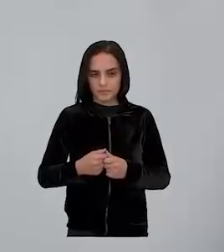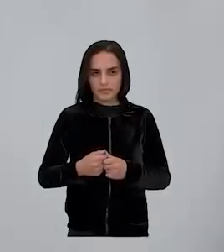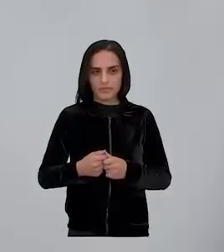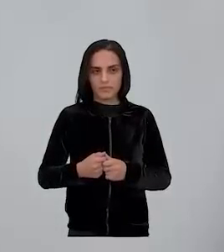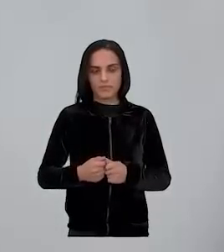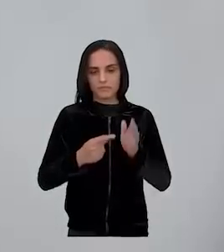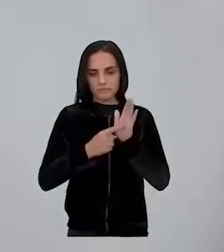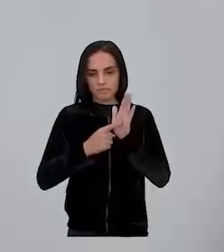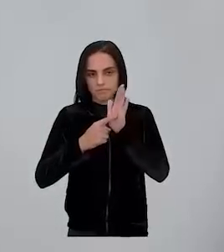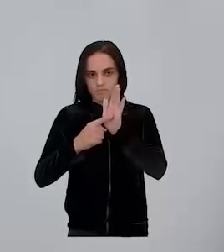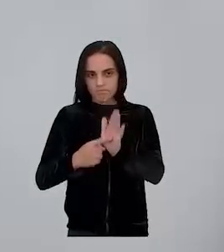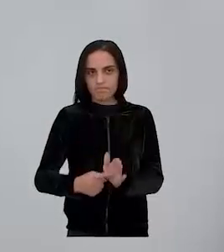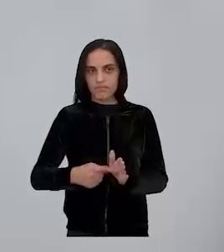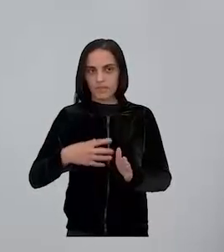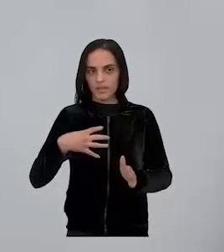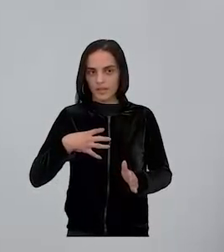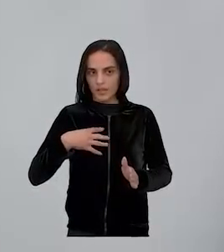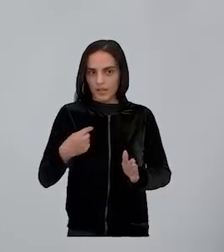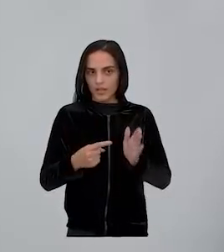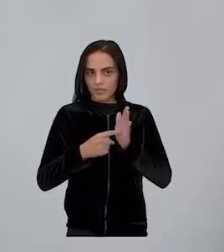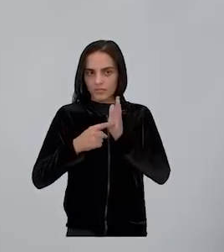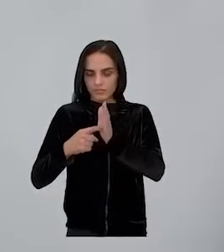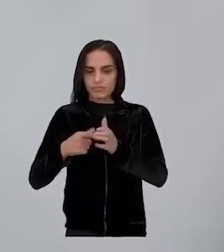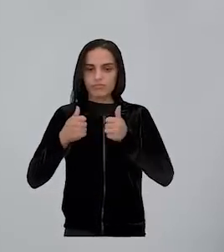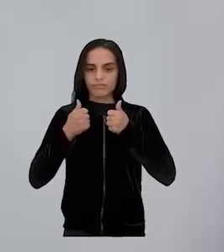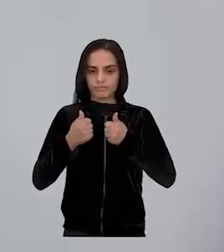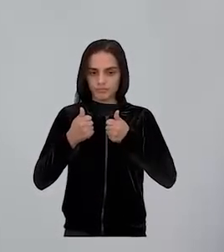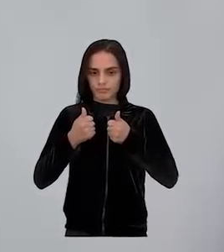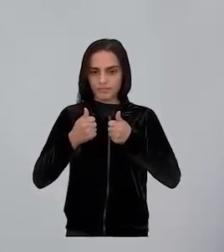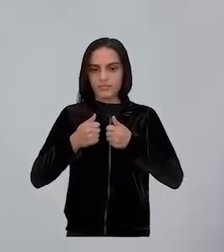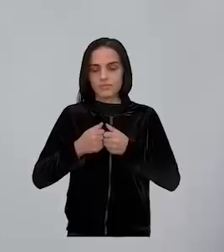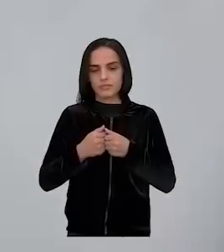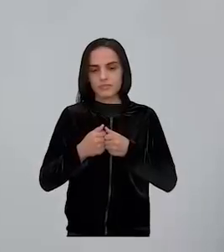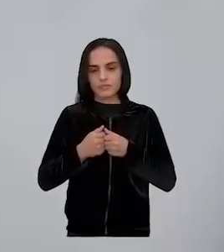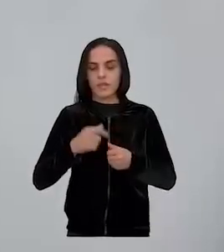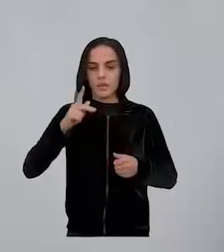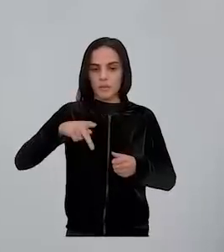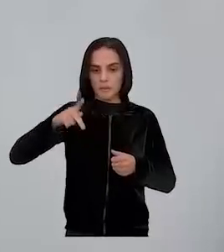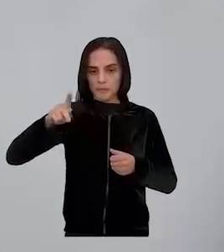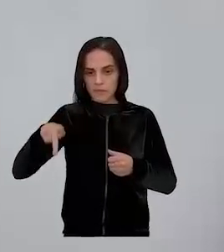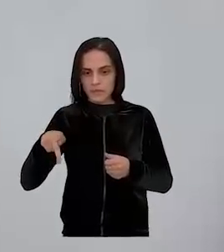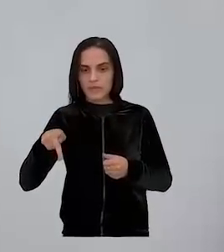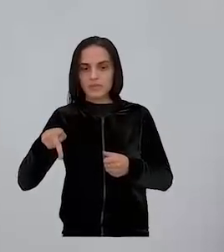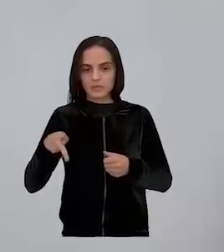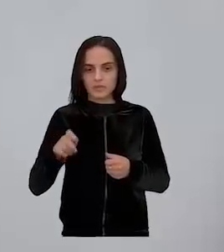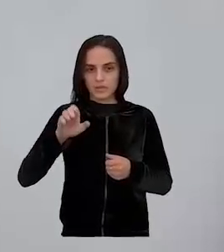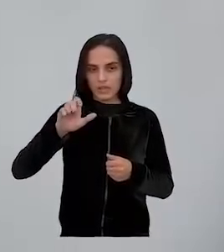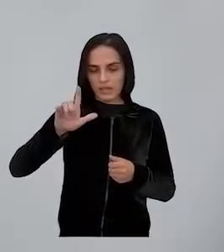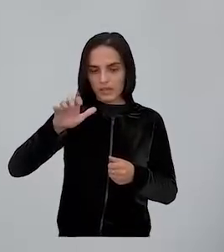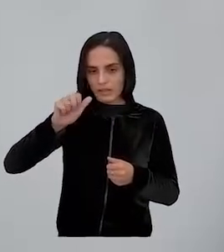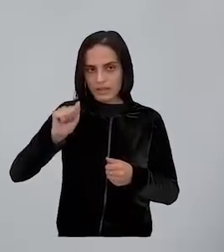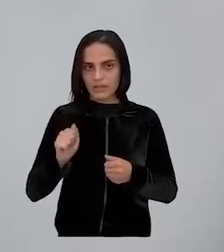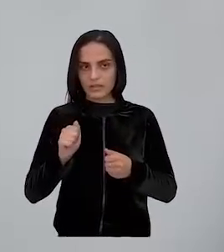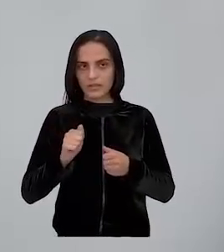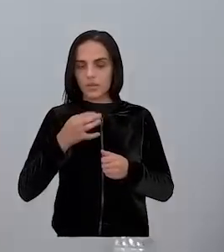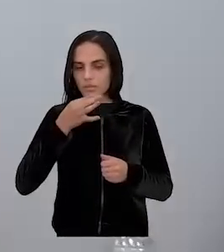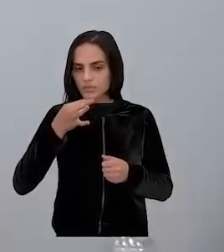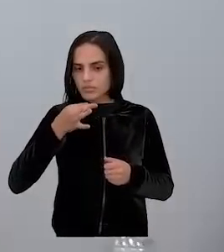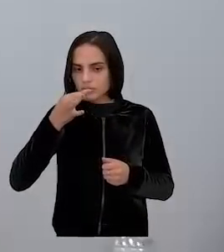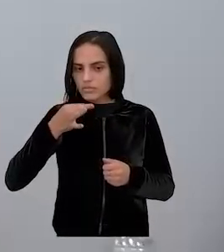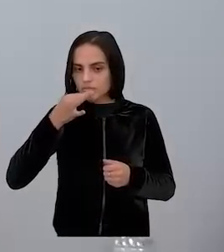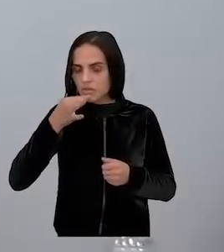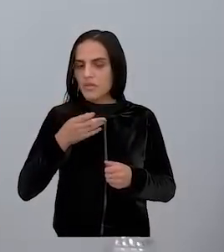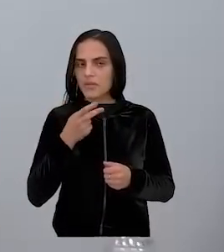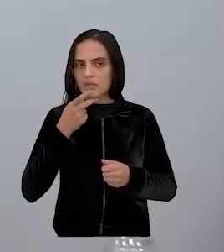Ela pontuou bem, né? Uhum. A professora, né, Elaine, que fez Sim. o comentário, ela Uhum. até fala